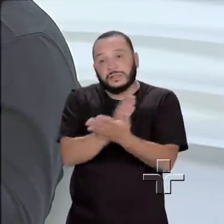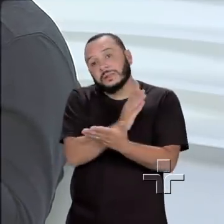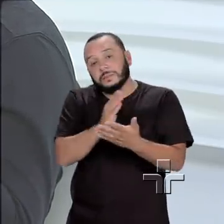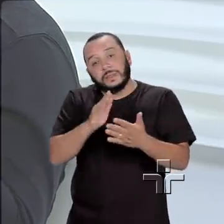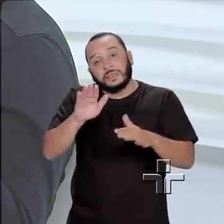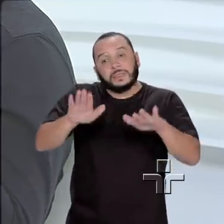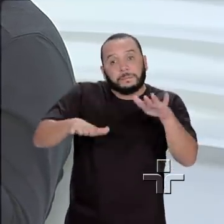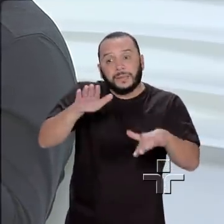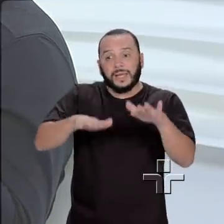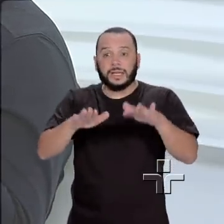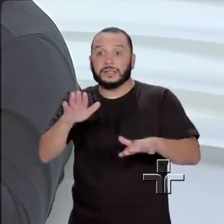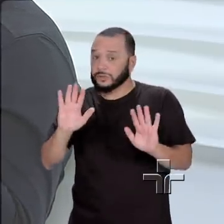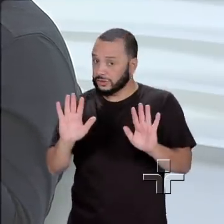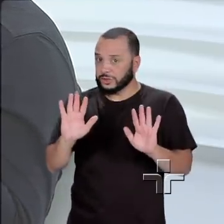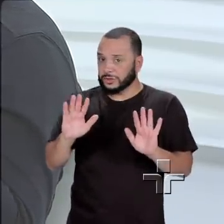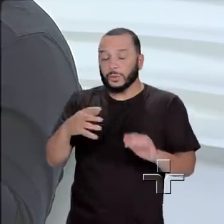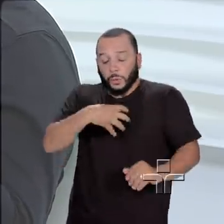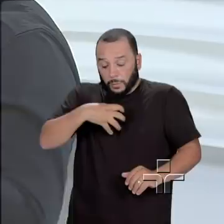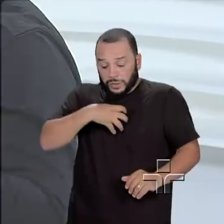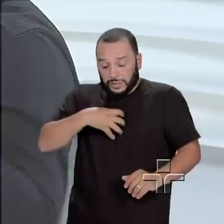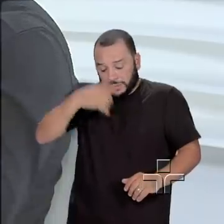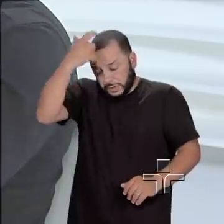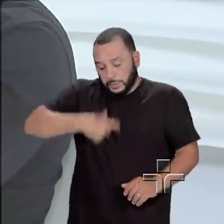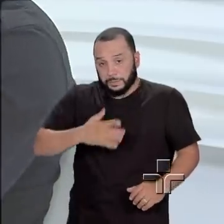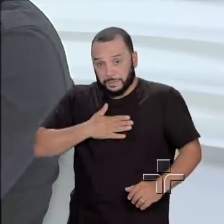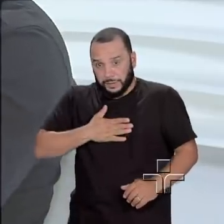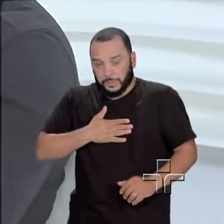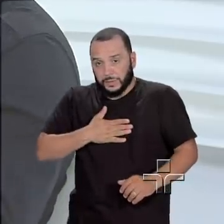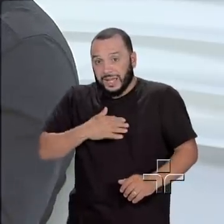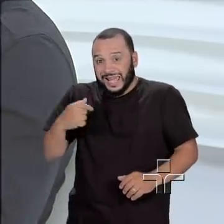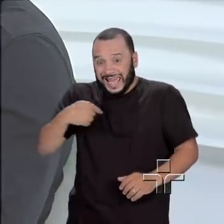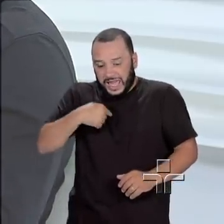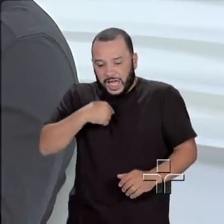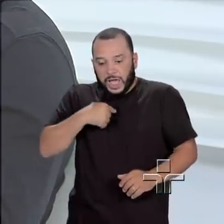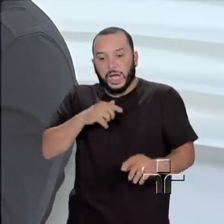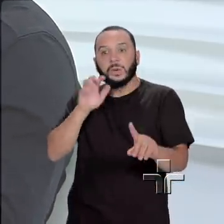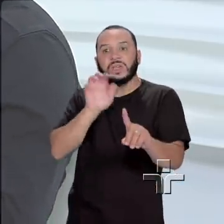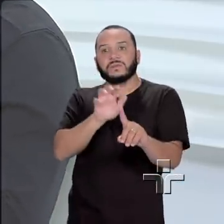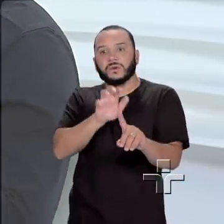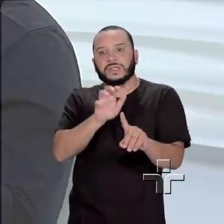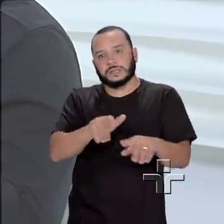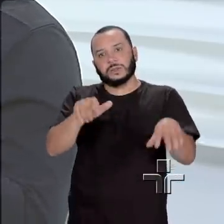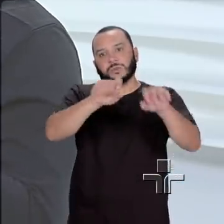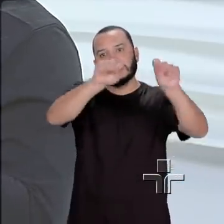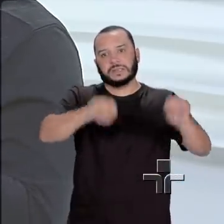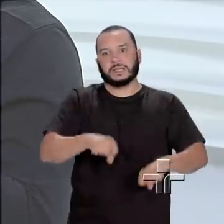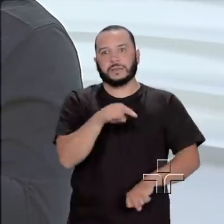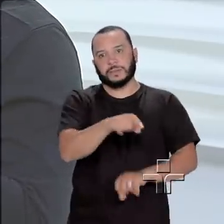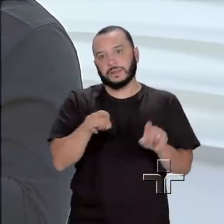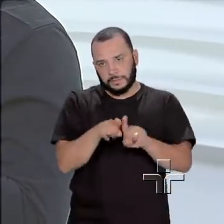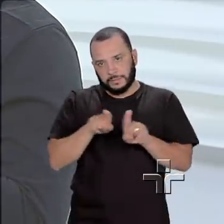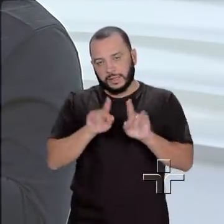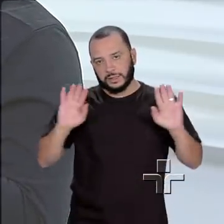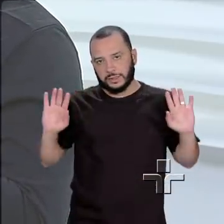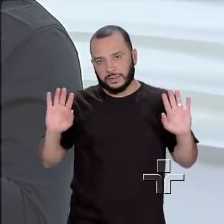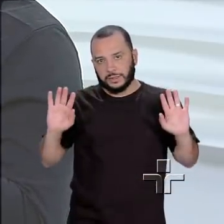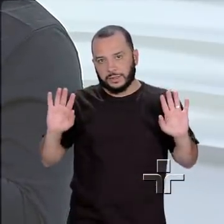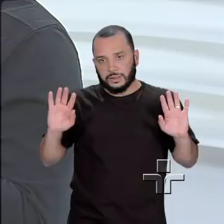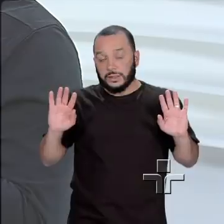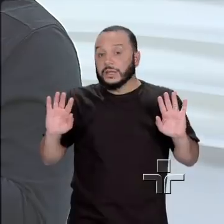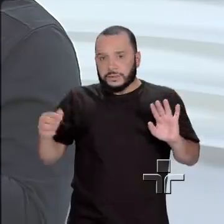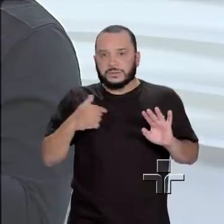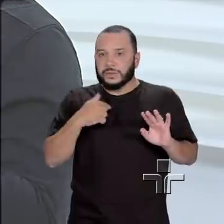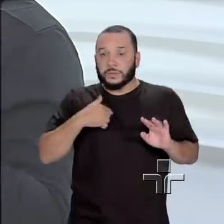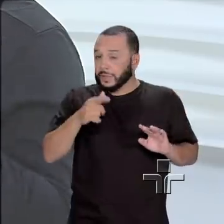o nosso comportamento, ele programa as respostas da rede também. Não há uma resposta fácil para a